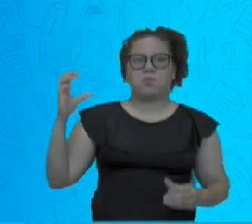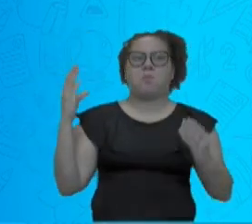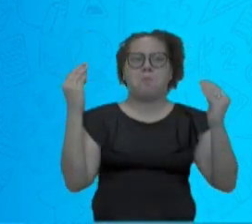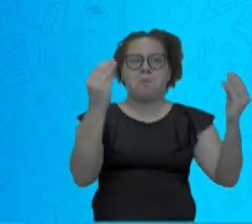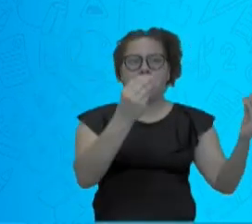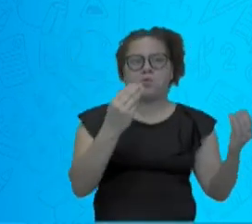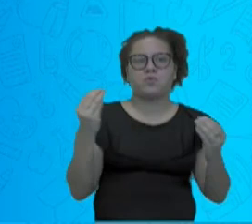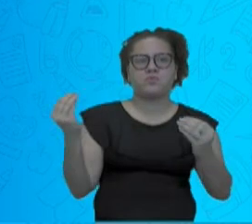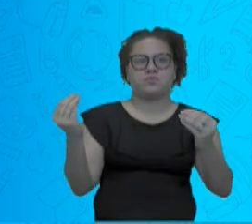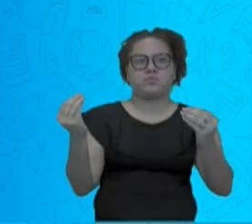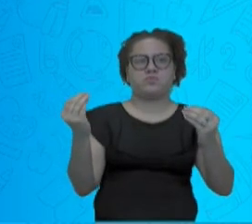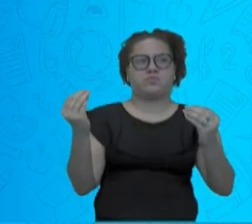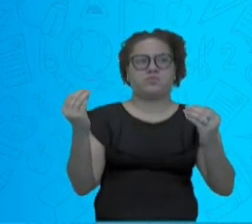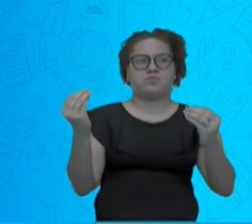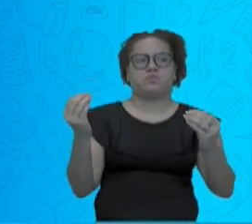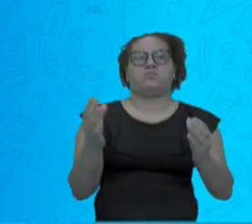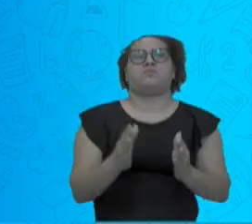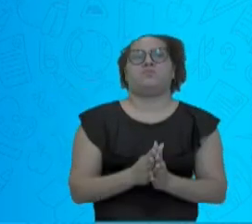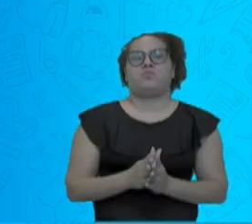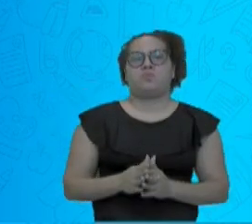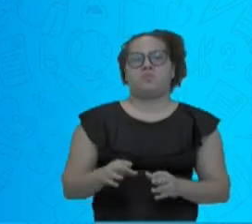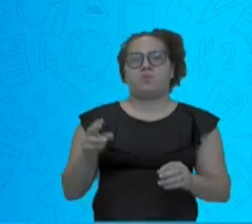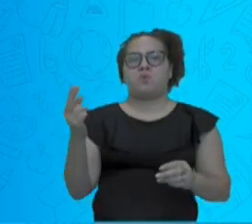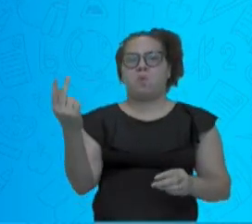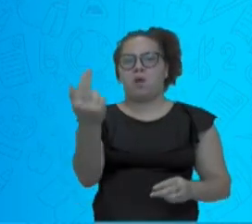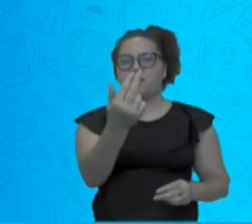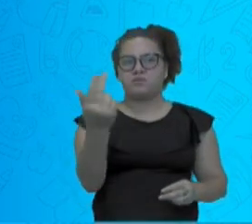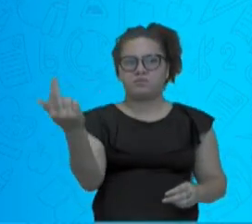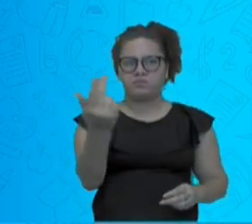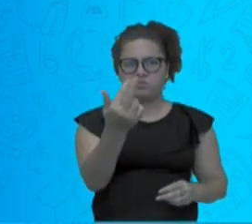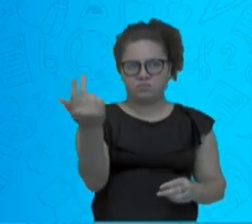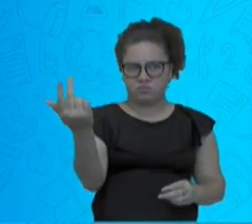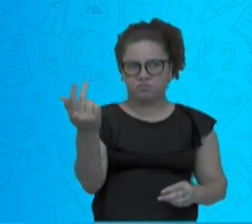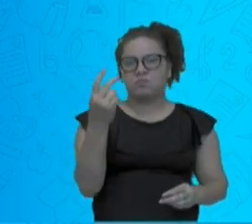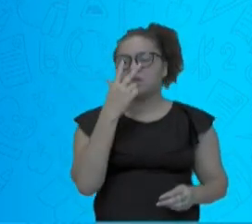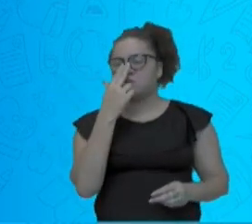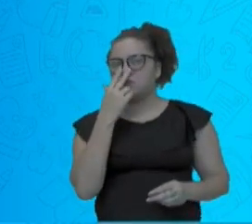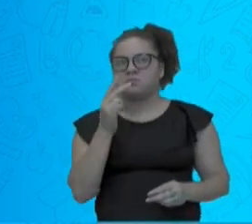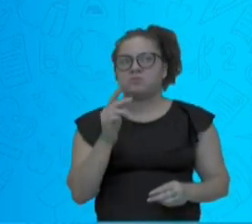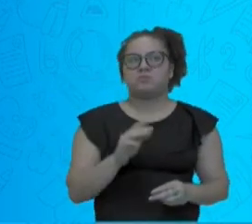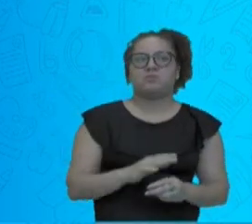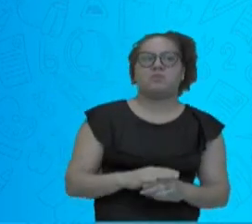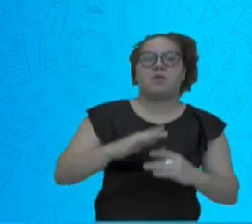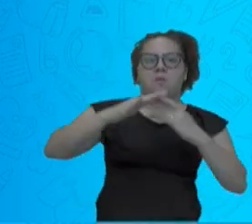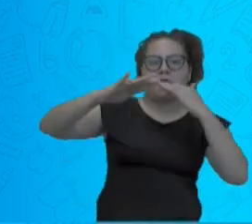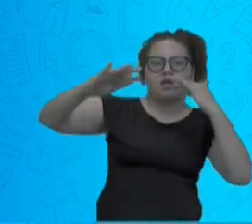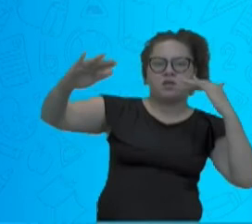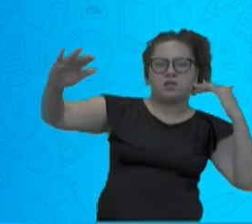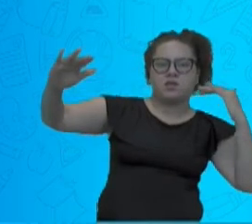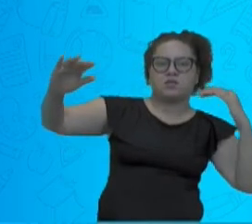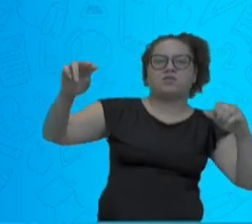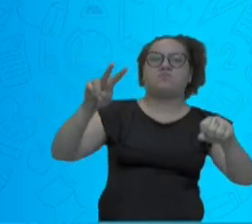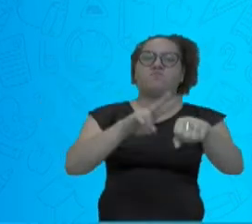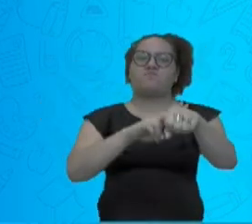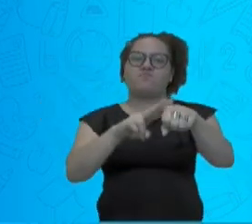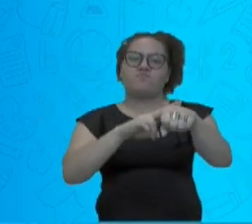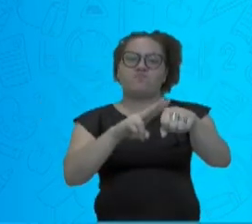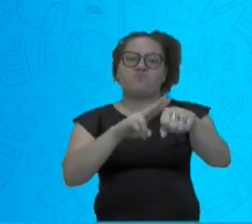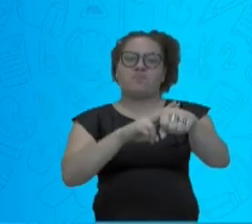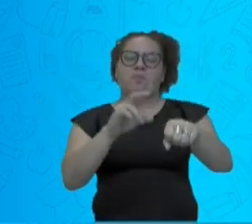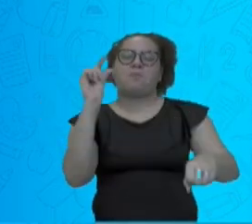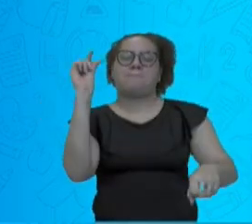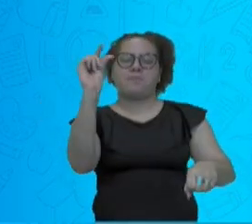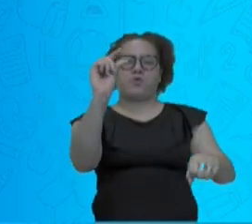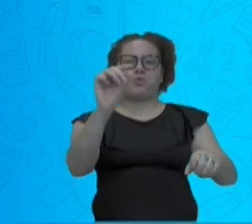entre planaltos e depressões e as planícies, que são essas áreas de verde. São a